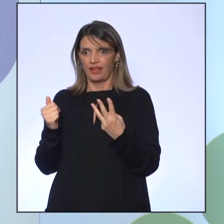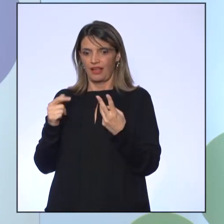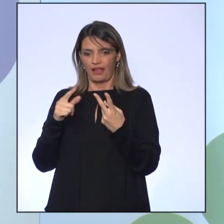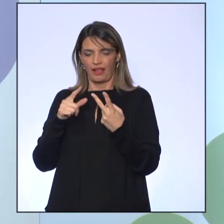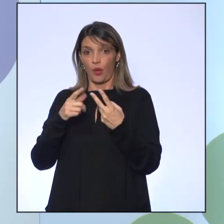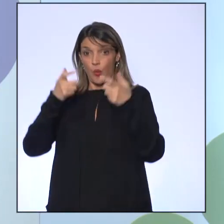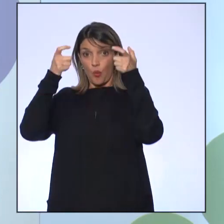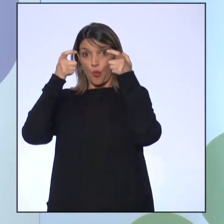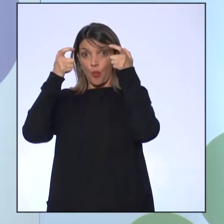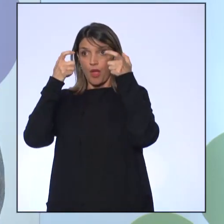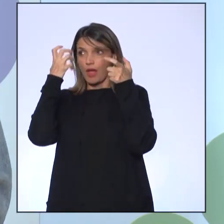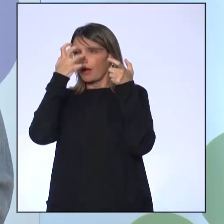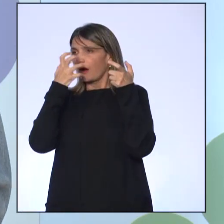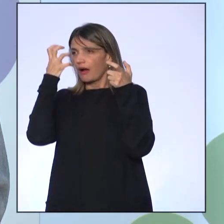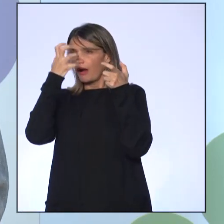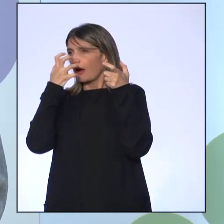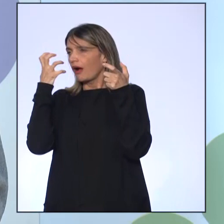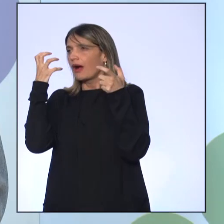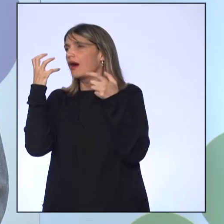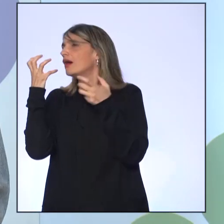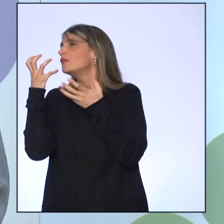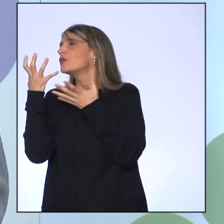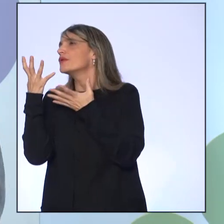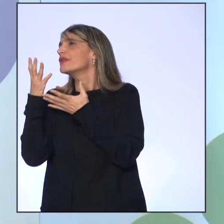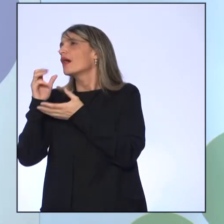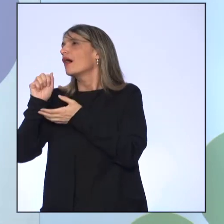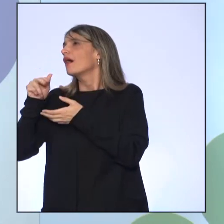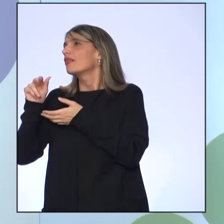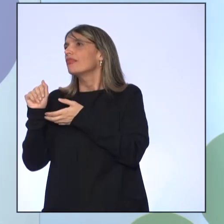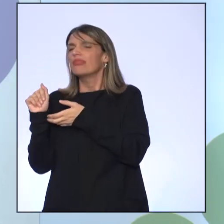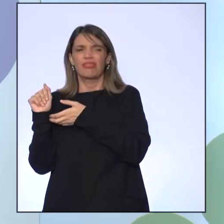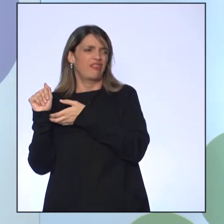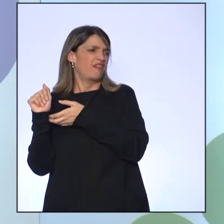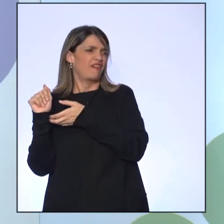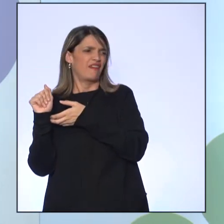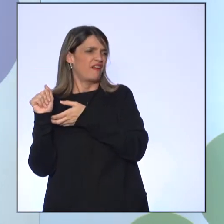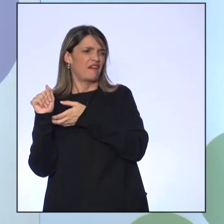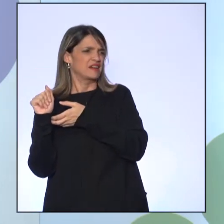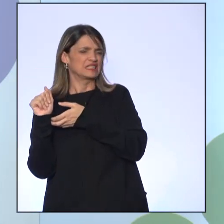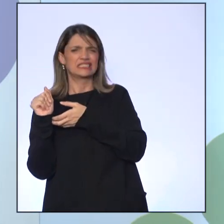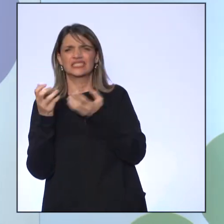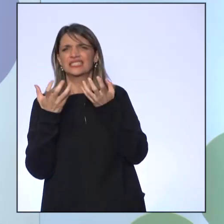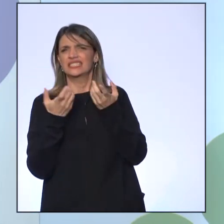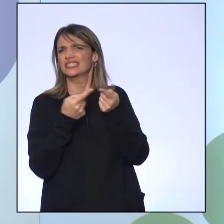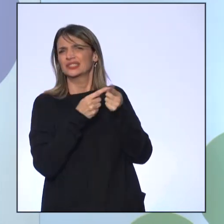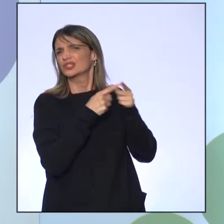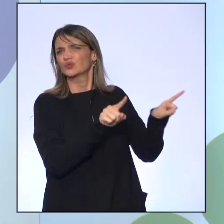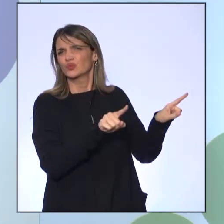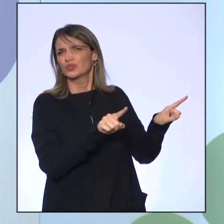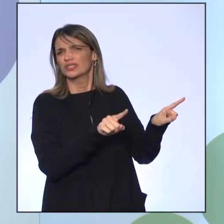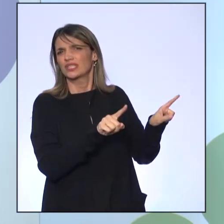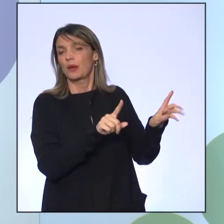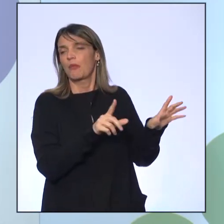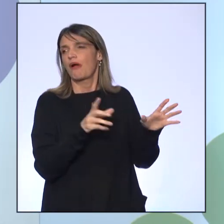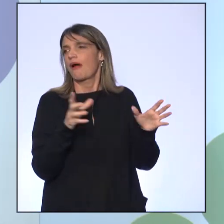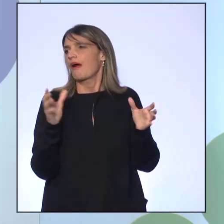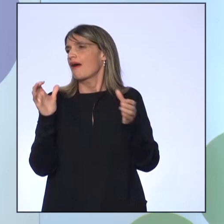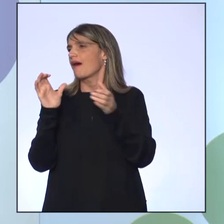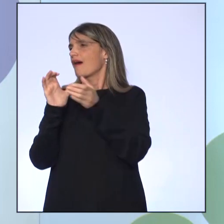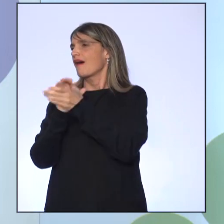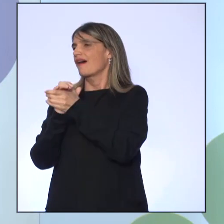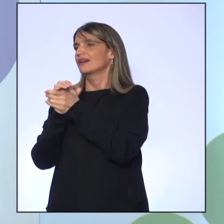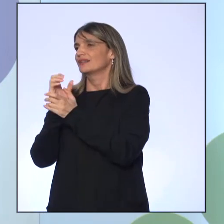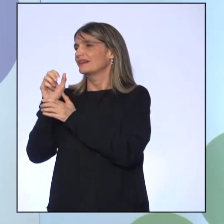ele gostaria de anular o seu casamento com a Catarina de Aragão para desposar a Ana, né? Mas isso, pela